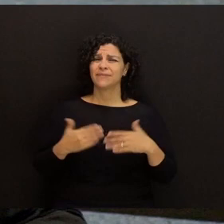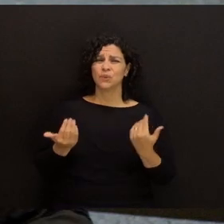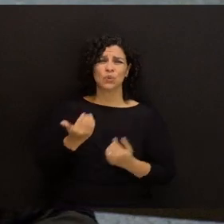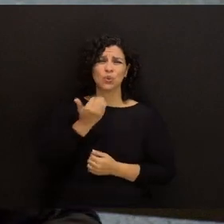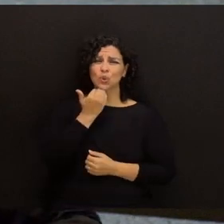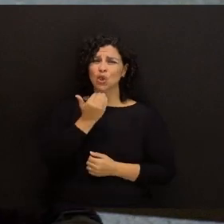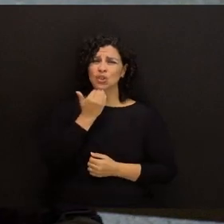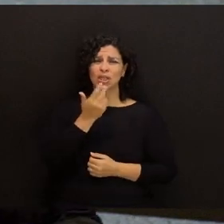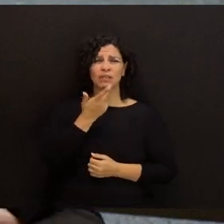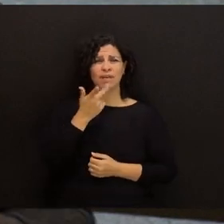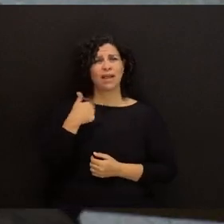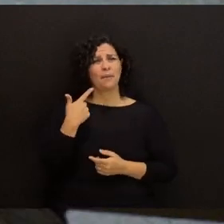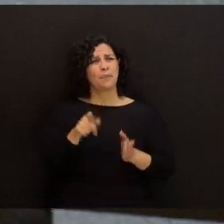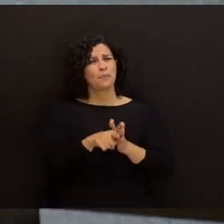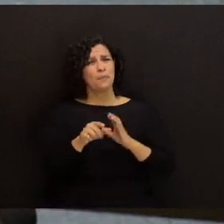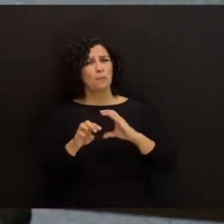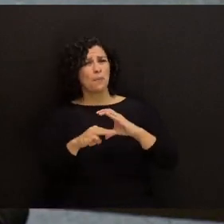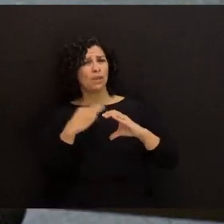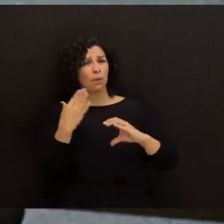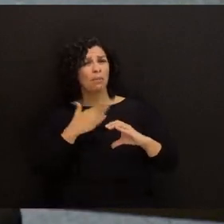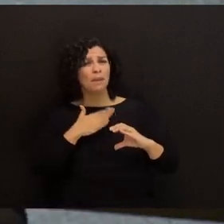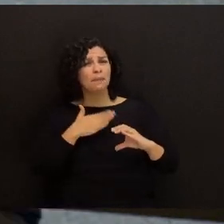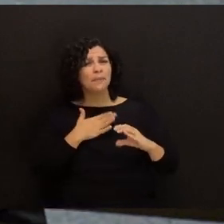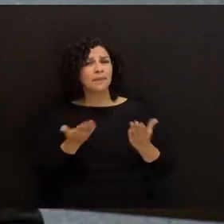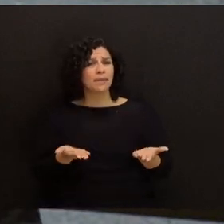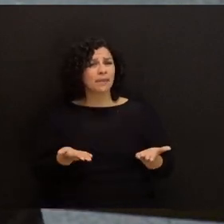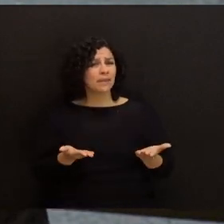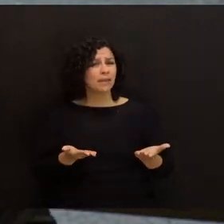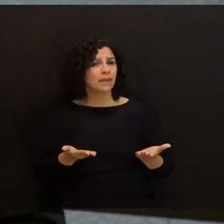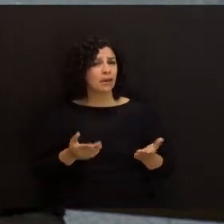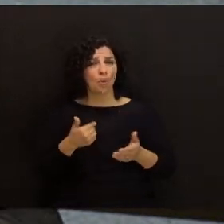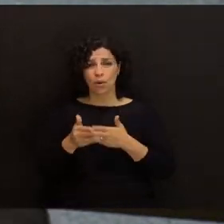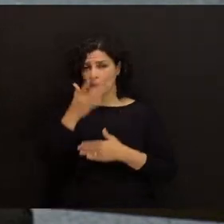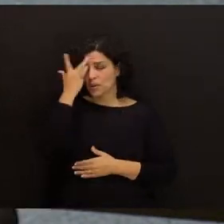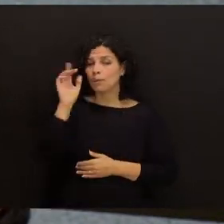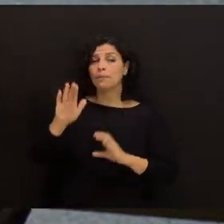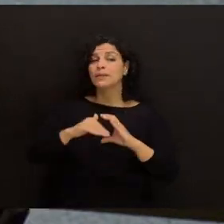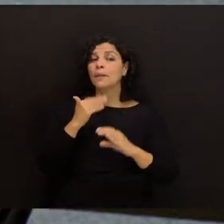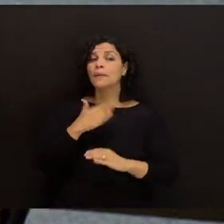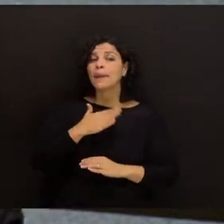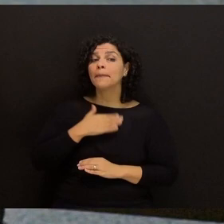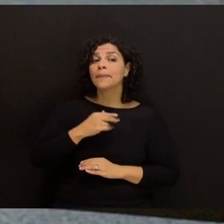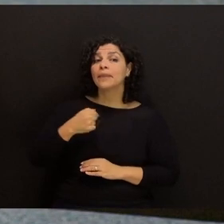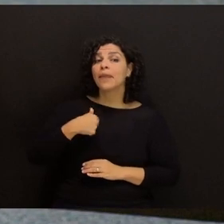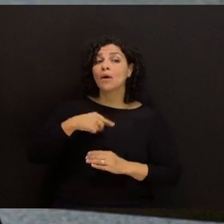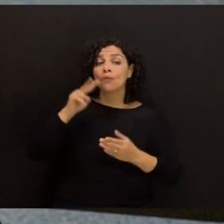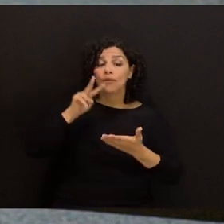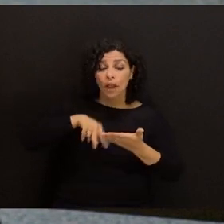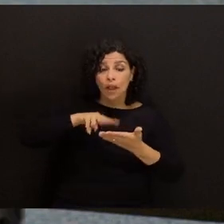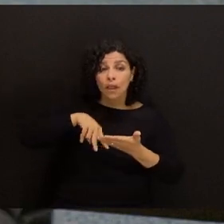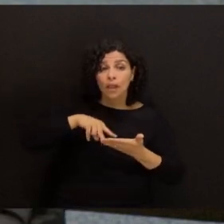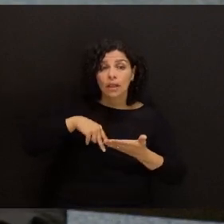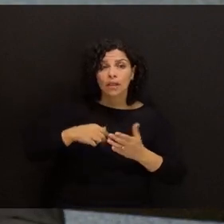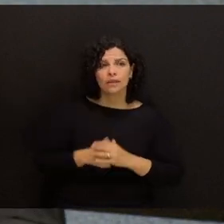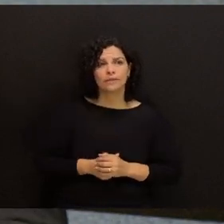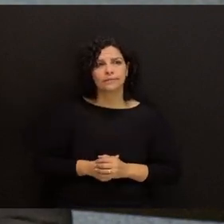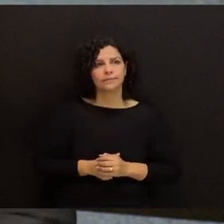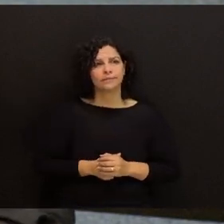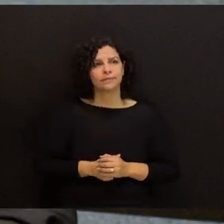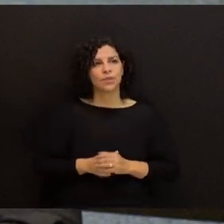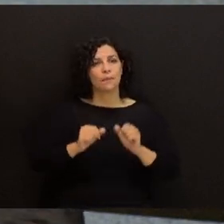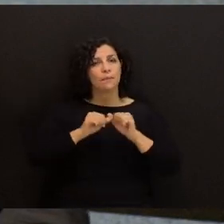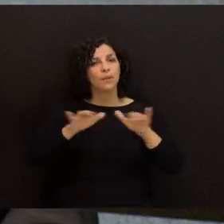não adianta não foi chegado a mensagem porque veio para mim Não foi qualquer um que chegou para mim a pessoa chegou mensagem encaminhada para